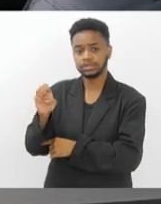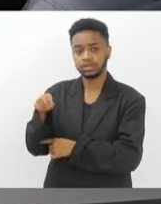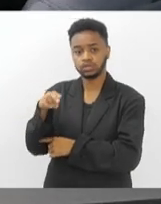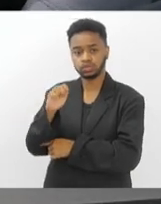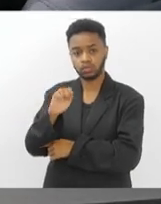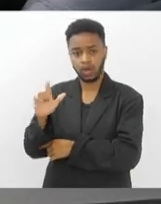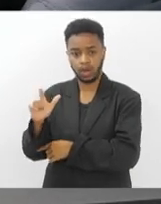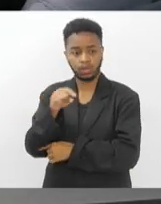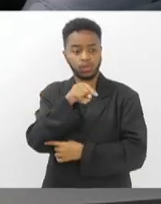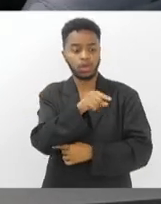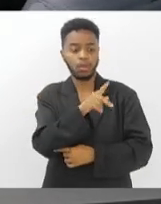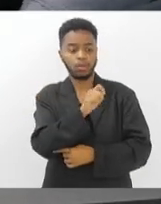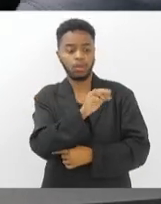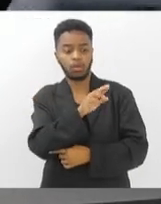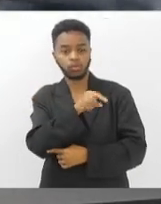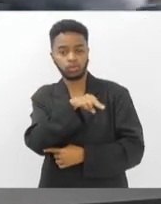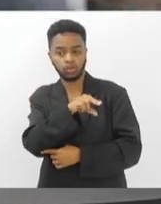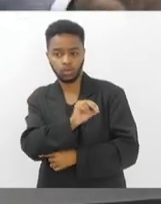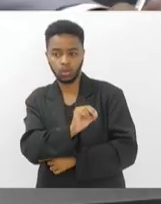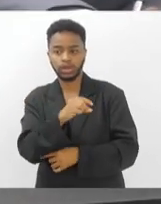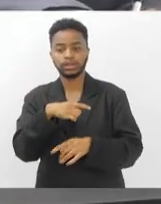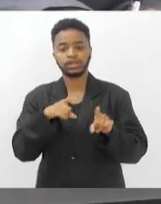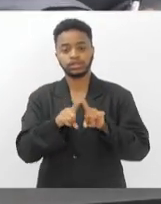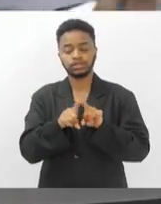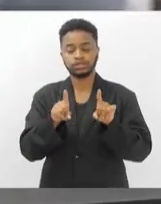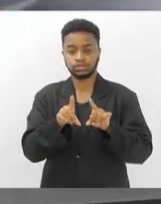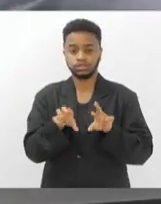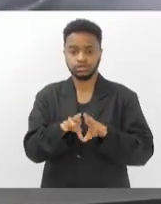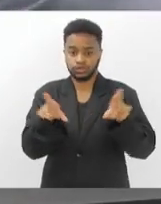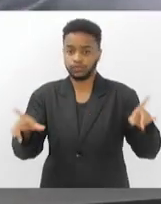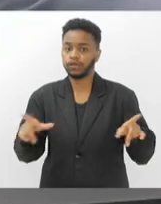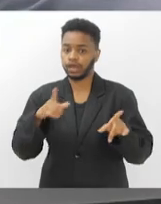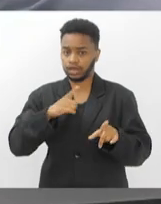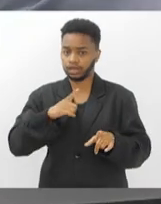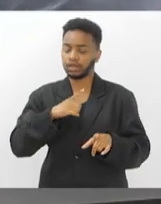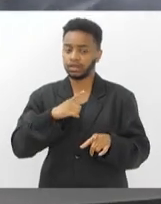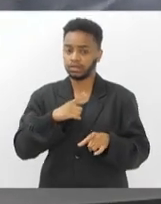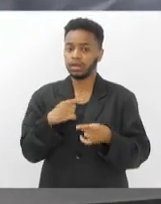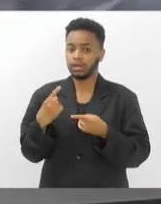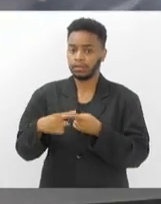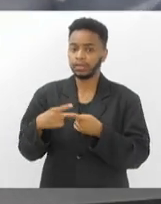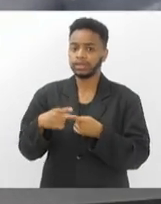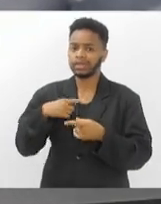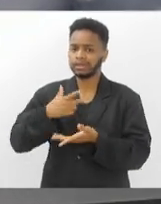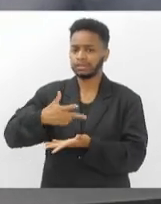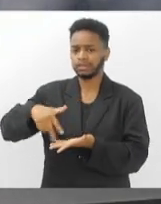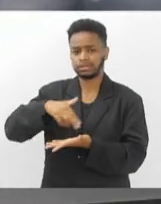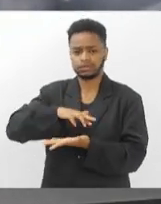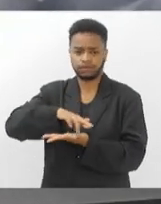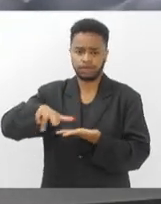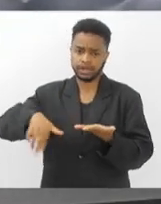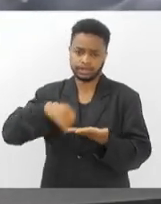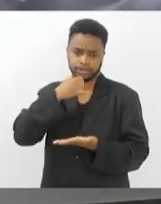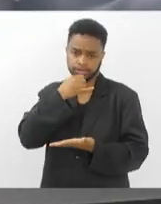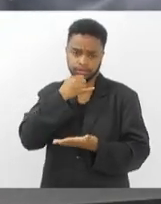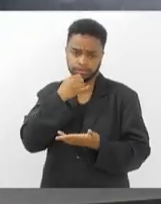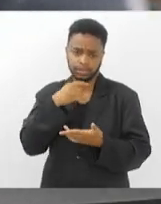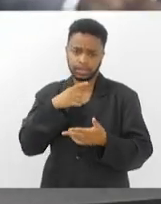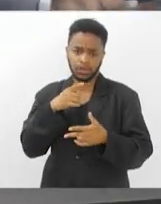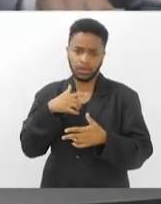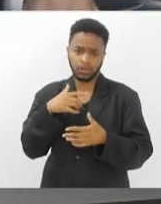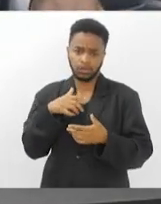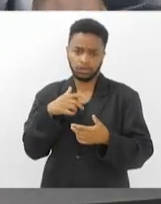pornografia. Você vai ver várias danças no municipal que Não, o casal, o padedê, que está